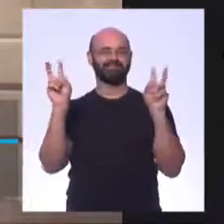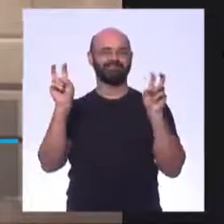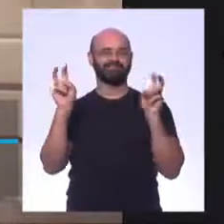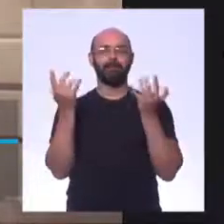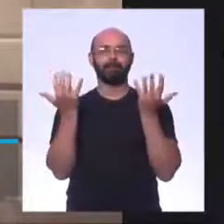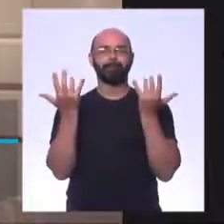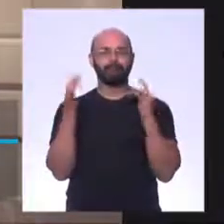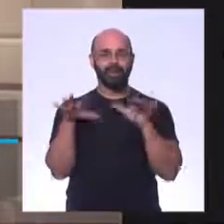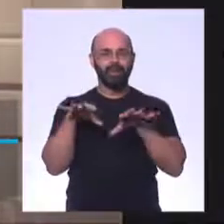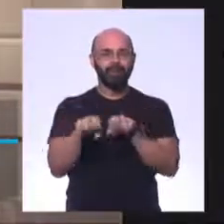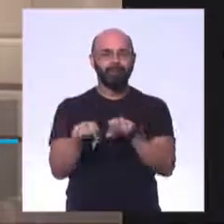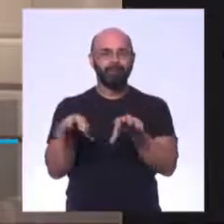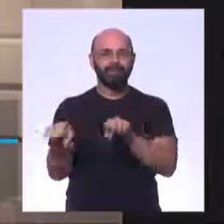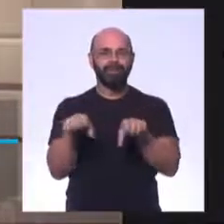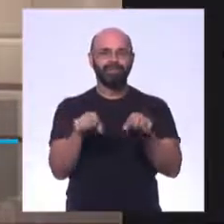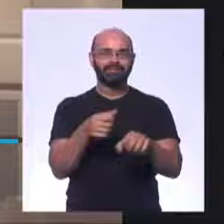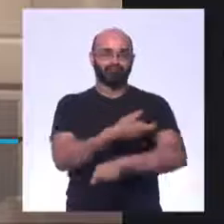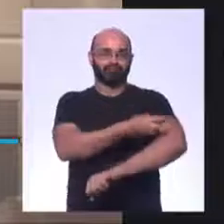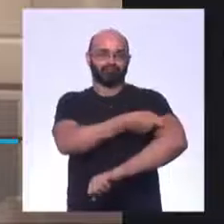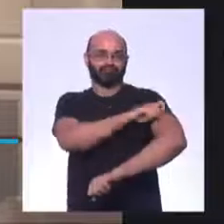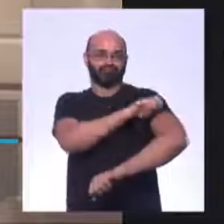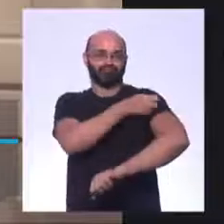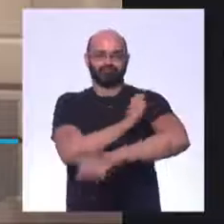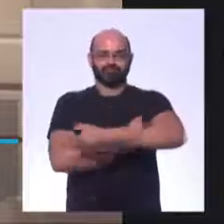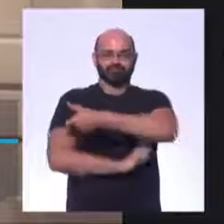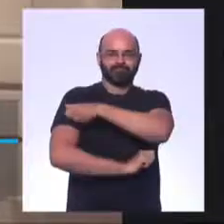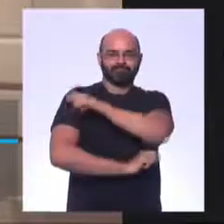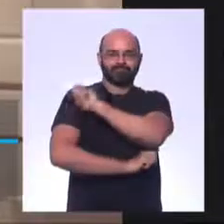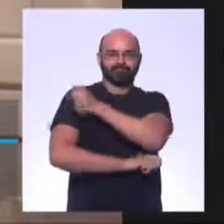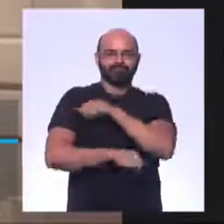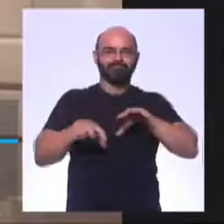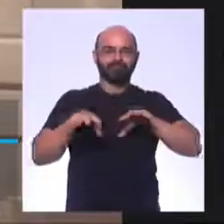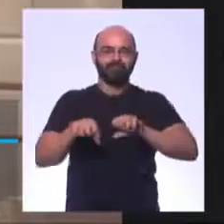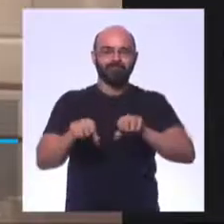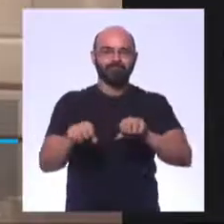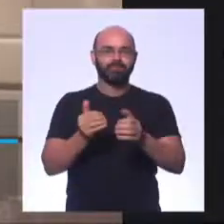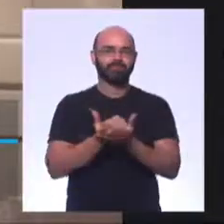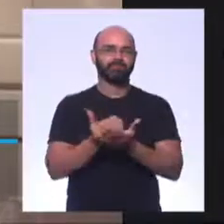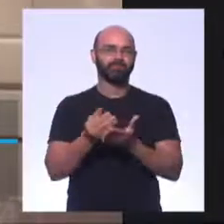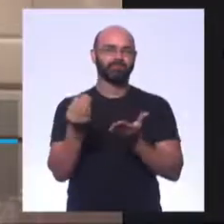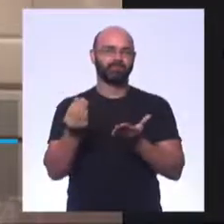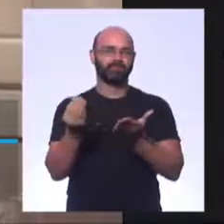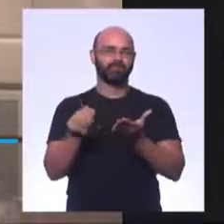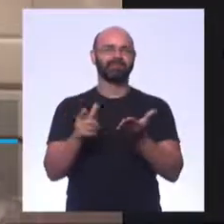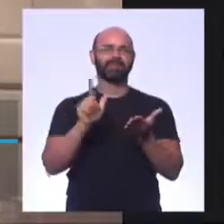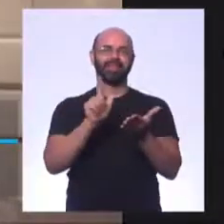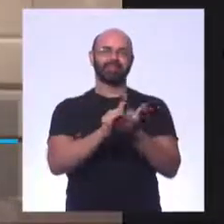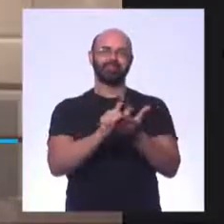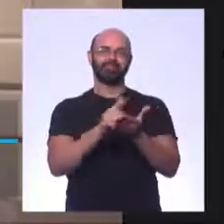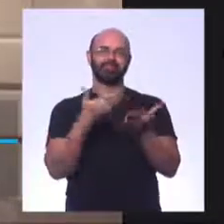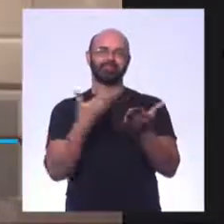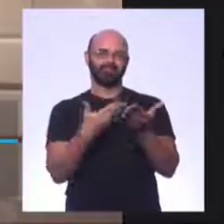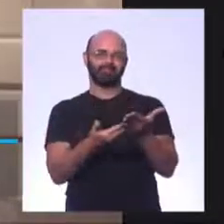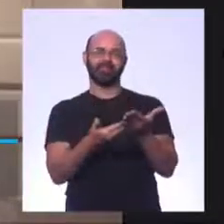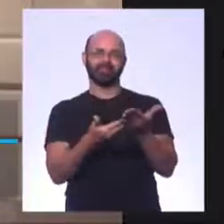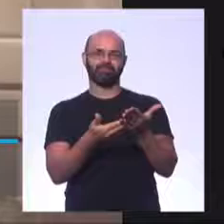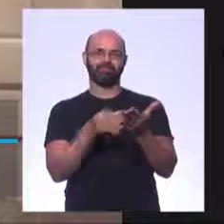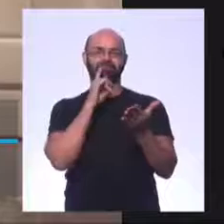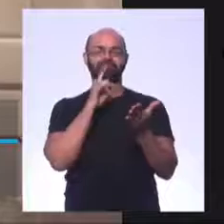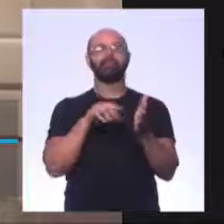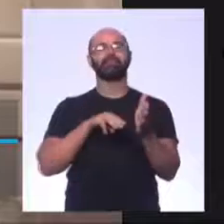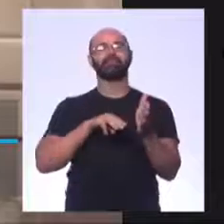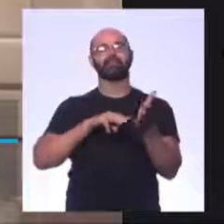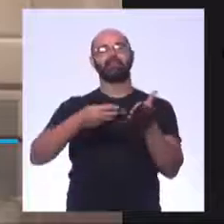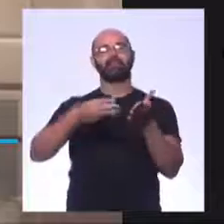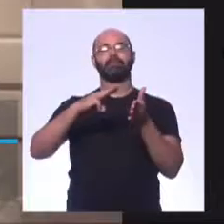massa. Então, a gente trouxe todos os passos de idealizar esse projeto no papel, utilizando a metodologia Design